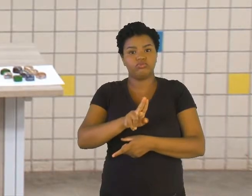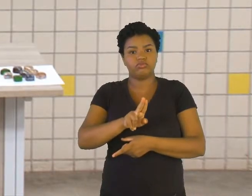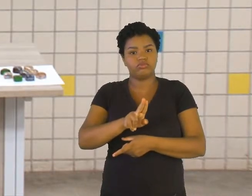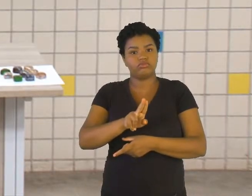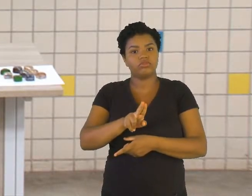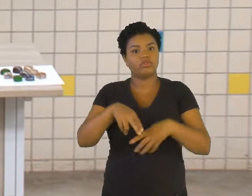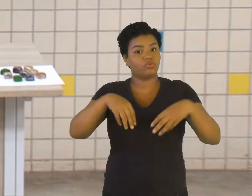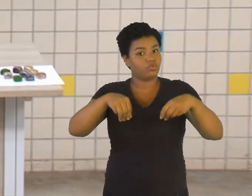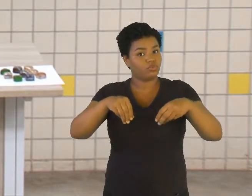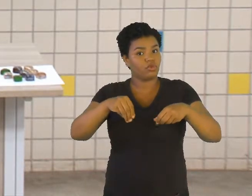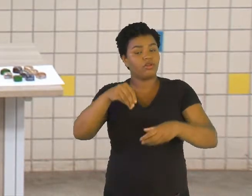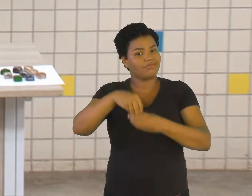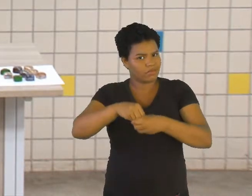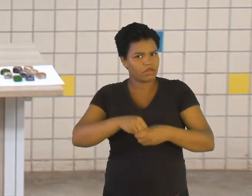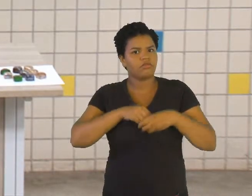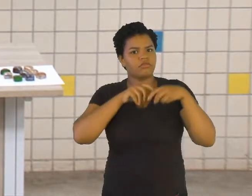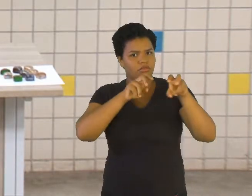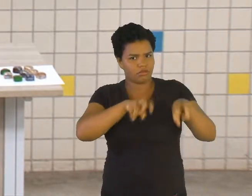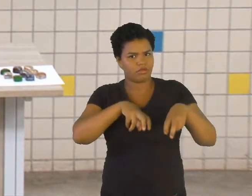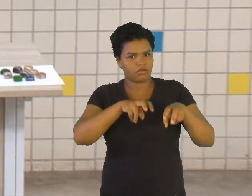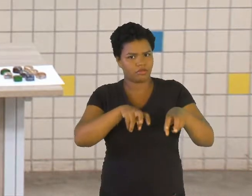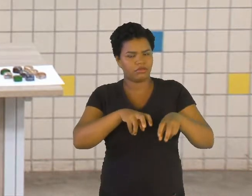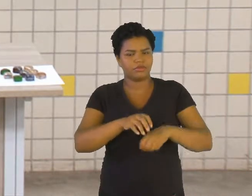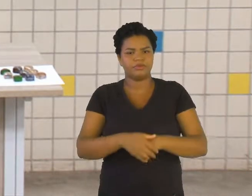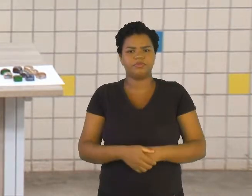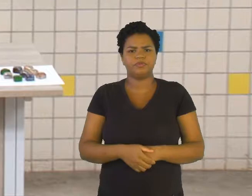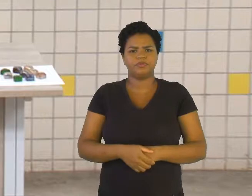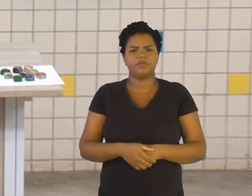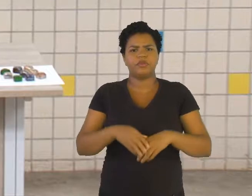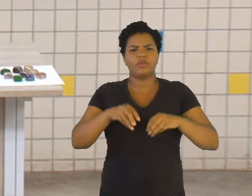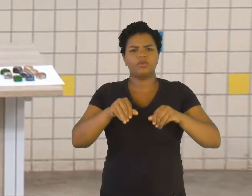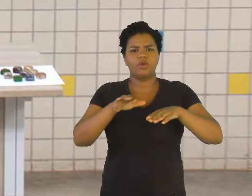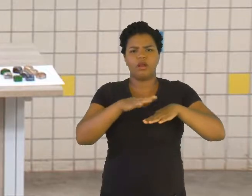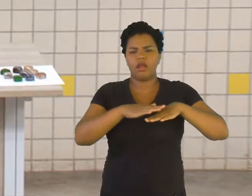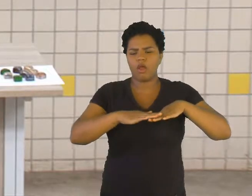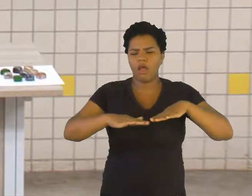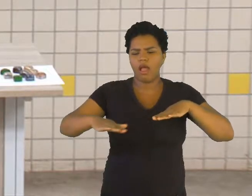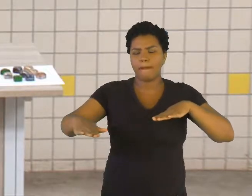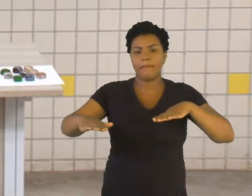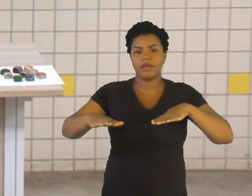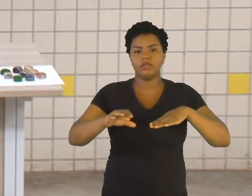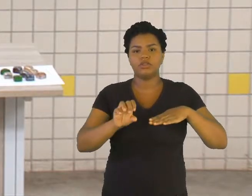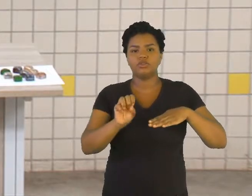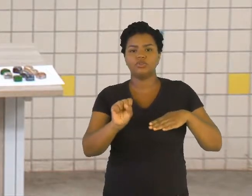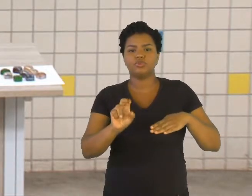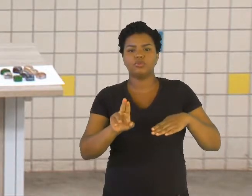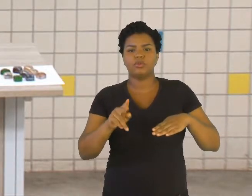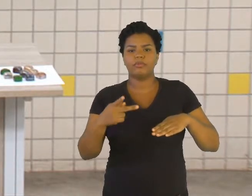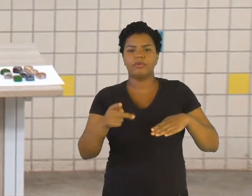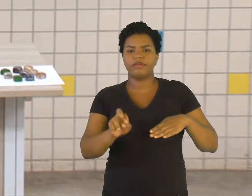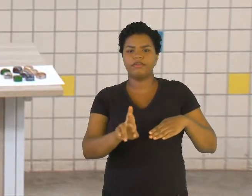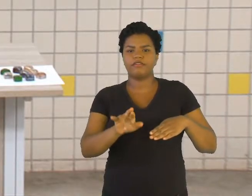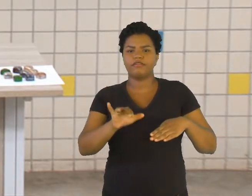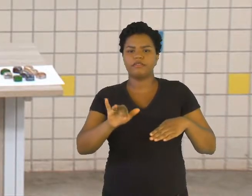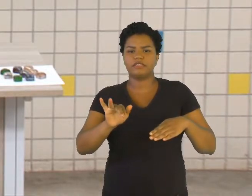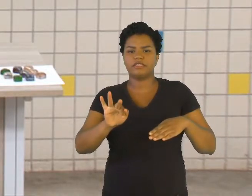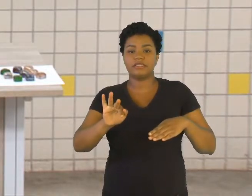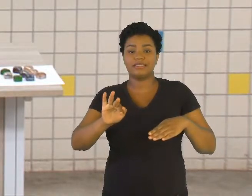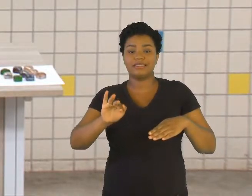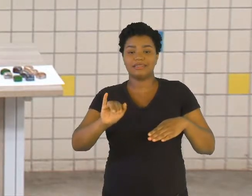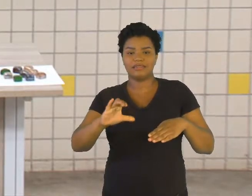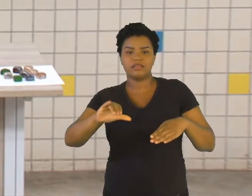na nossa agricultura. O solo é a camada o quê? Superficial. A professora falou na aula anterior